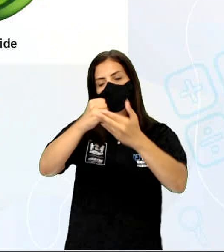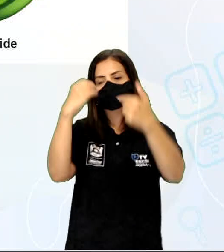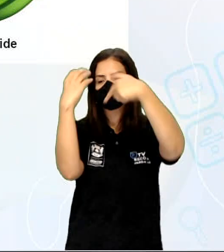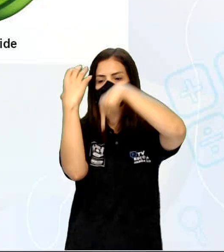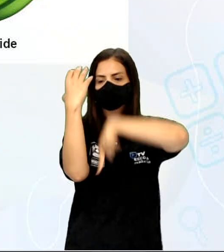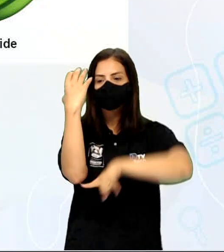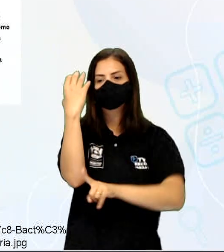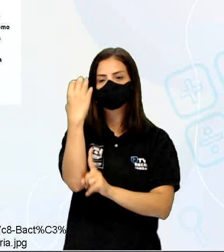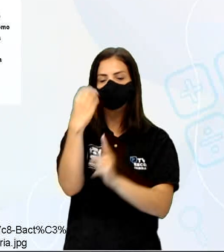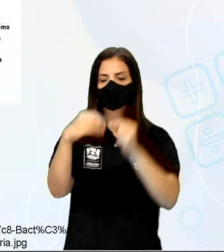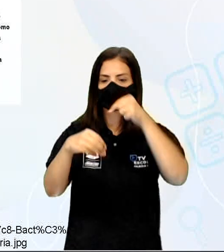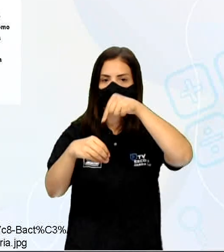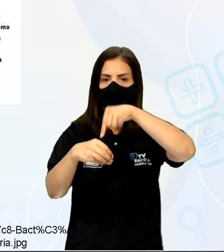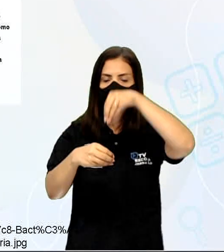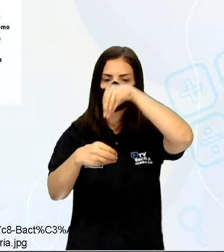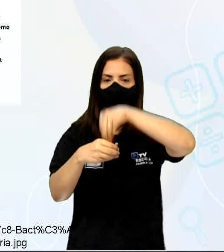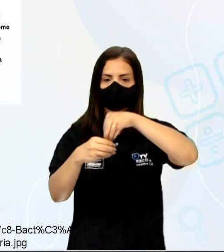dele.